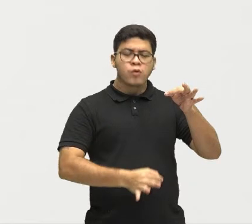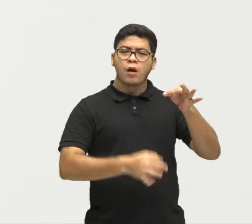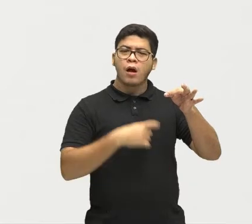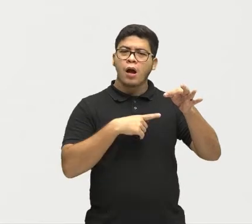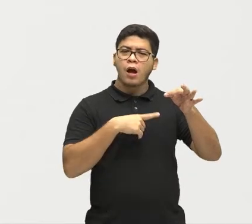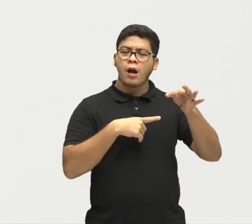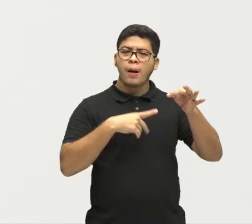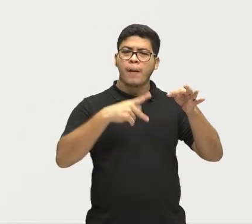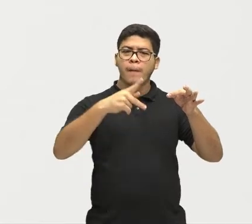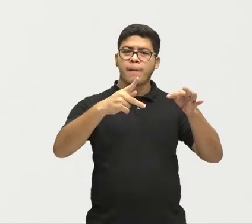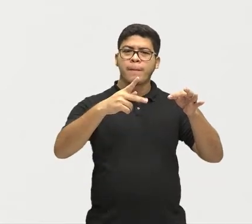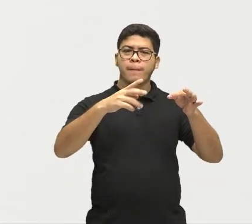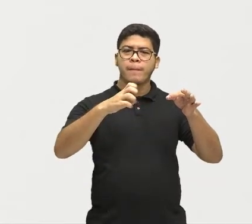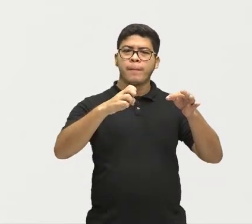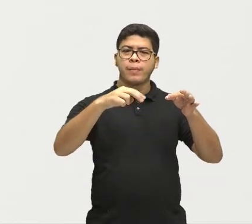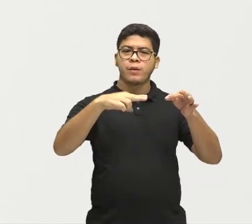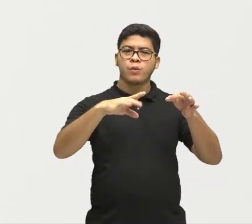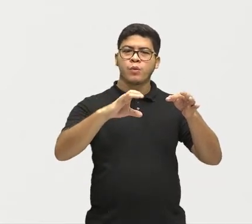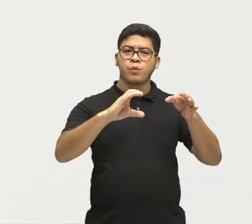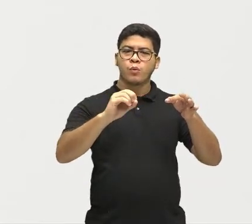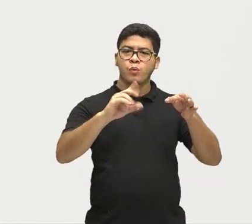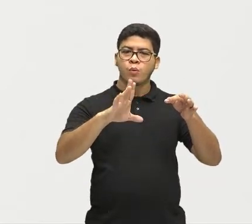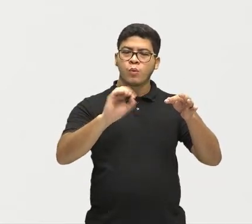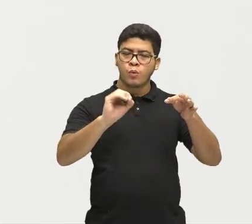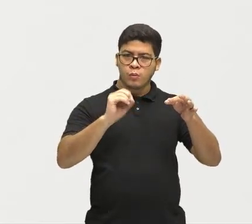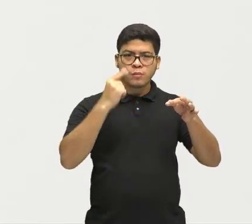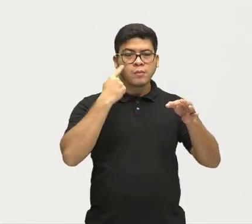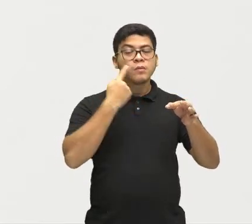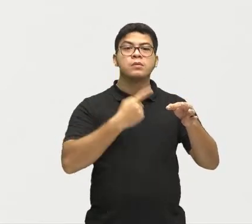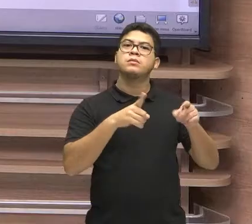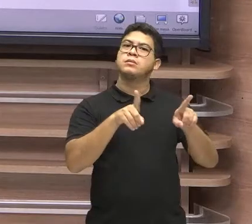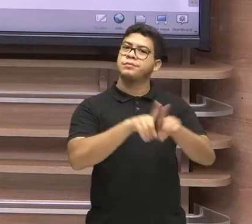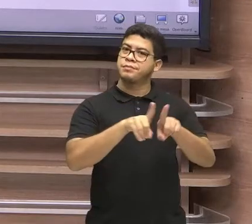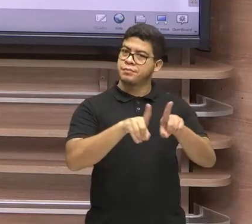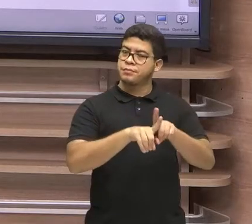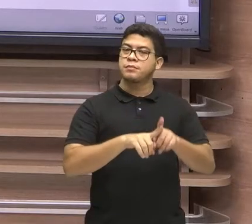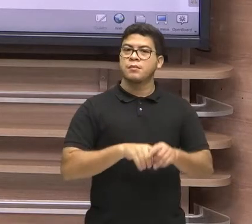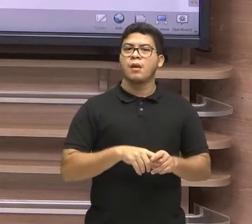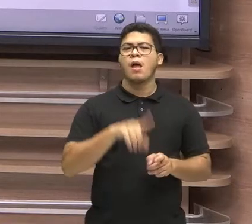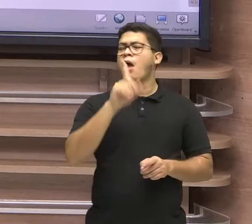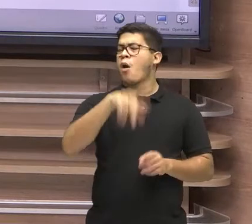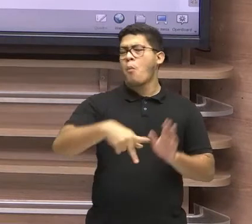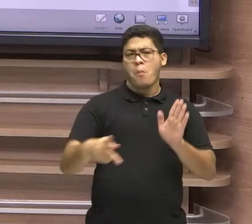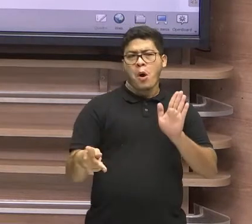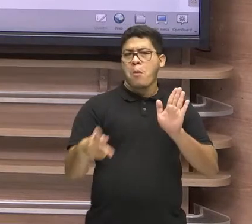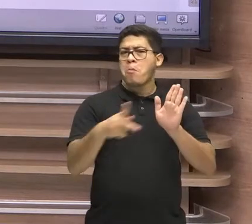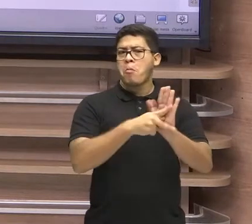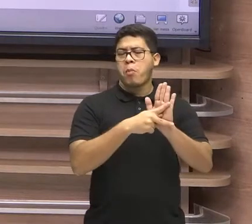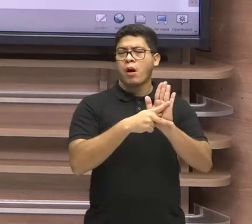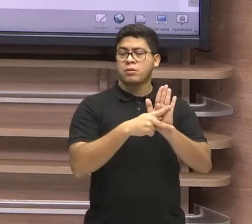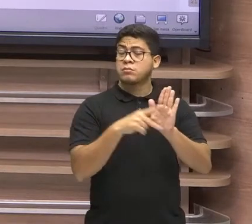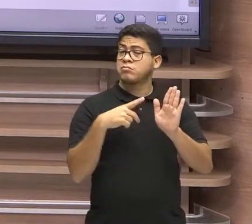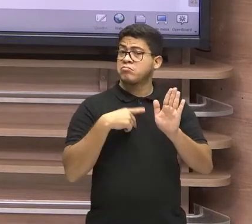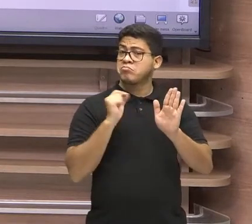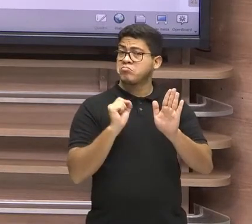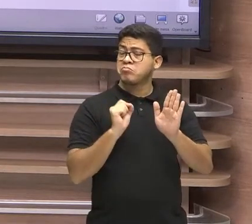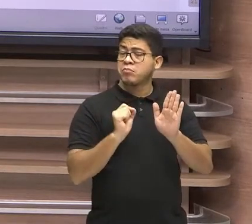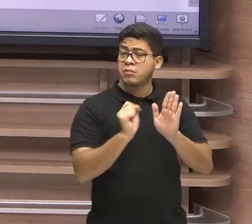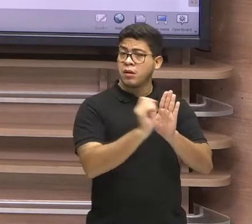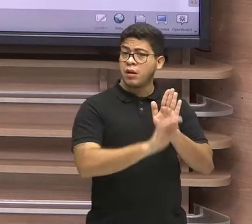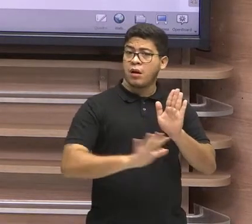Então essas partes, elas são as partes essenciais da flor. Você tem aí uma parte feminina e uma